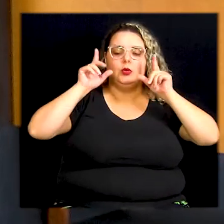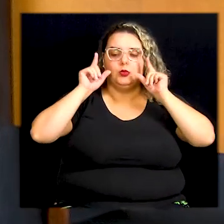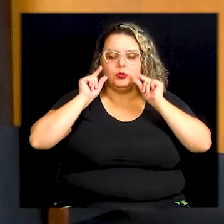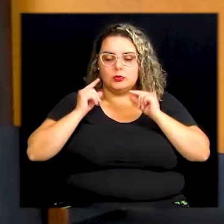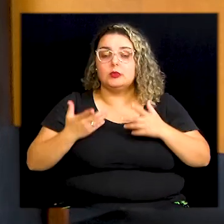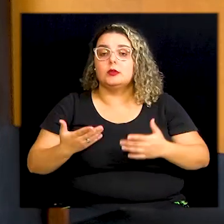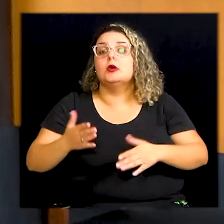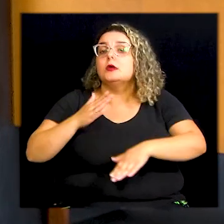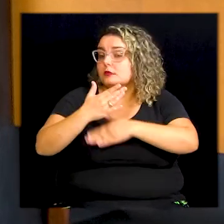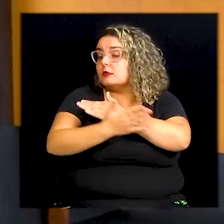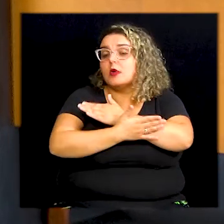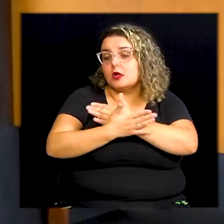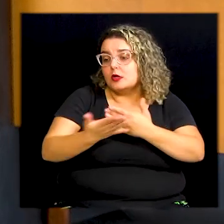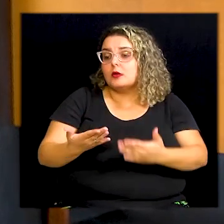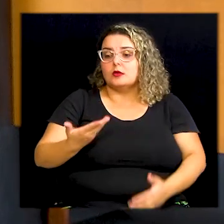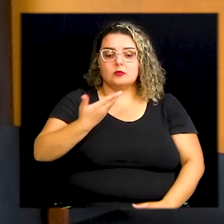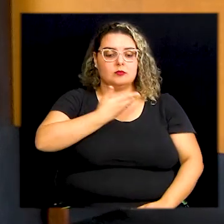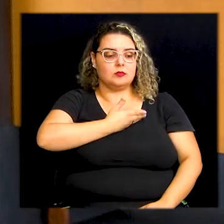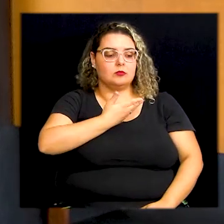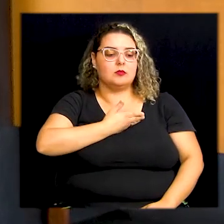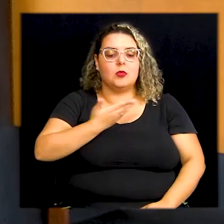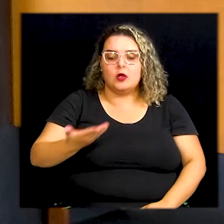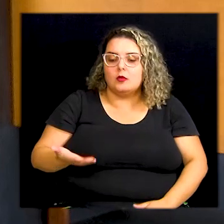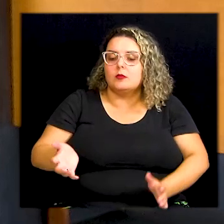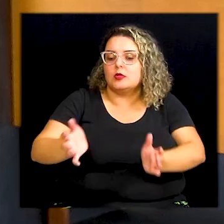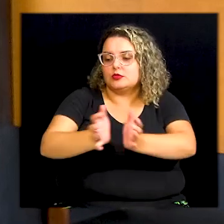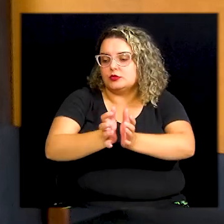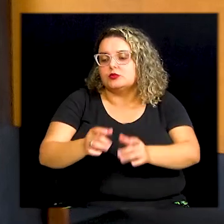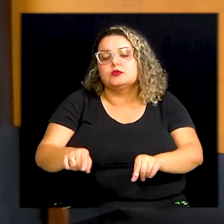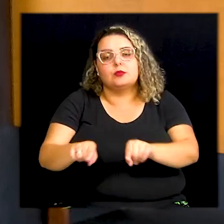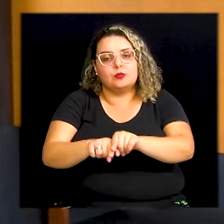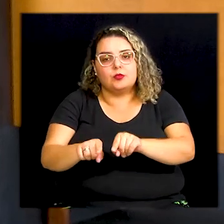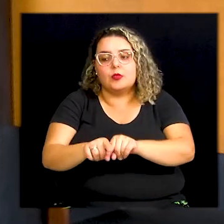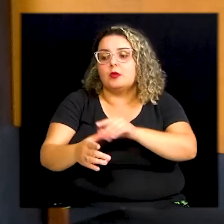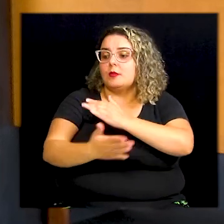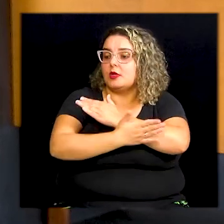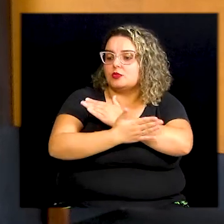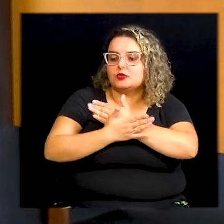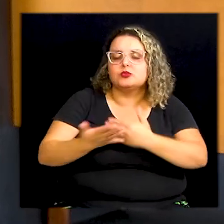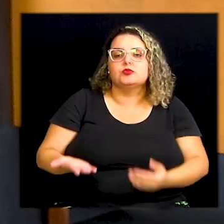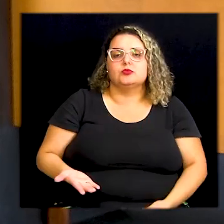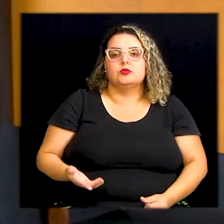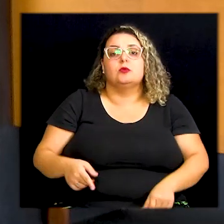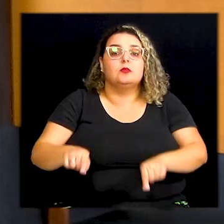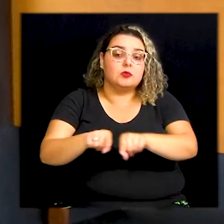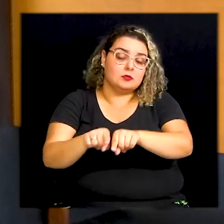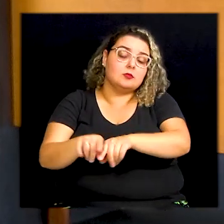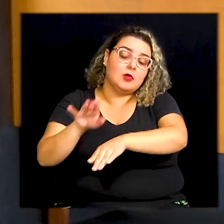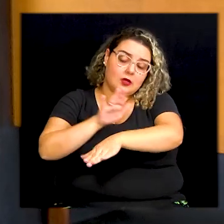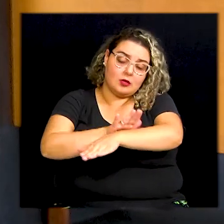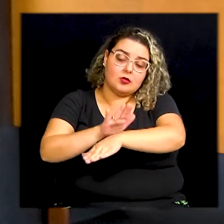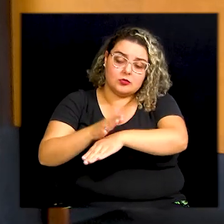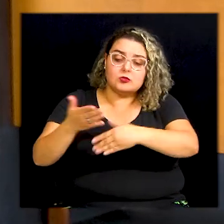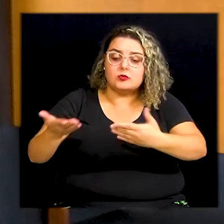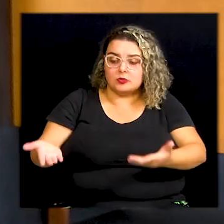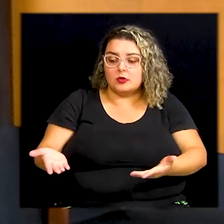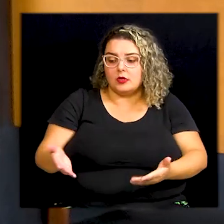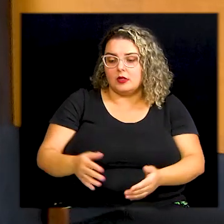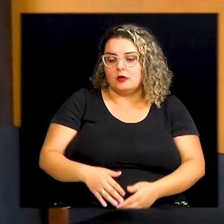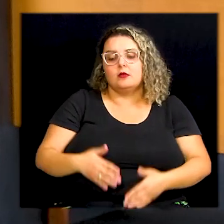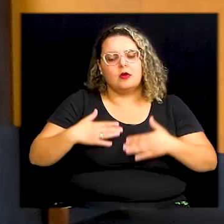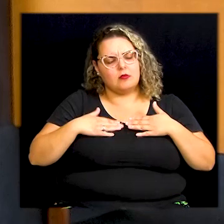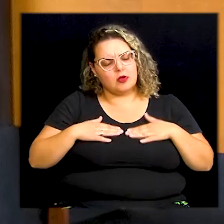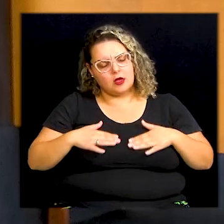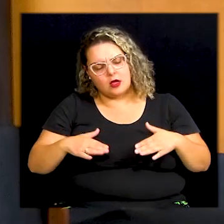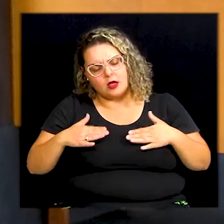mais isso que me ajuda também. E os meus colegas de grupo também me ajudam bastante, como eu também ajudo eles. Falam pra